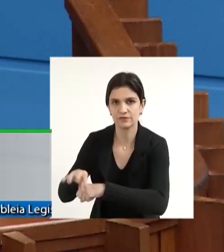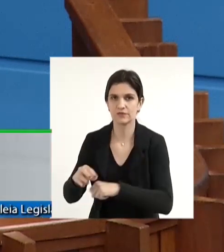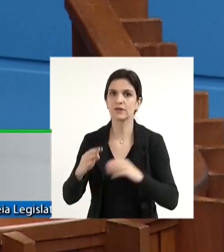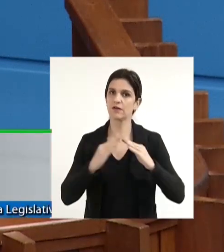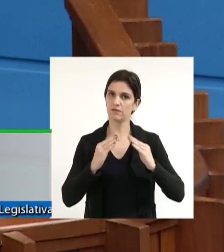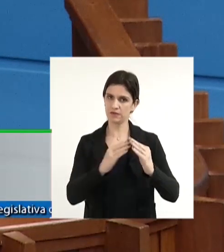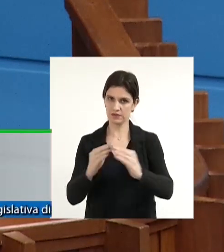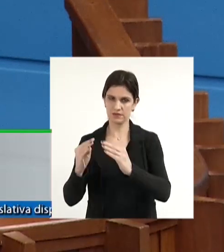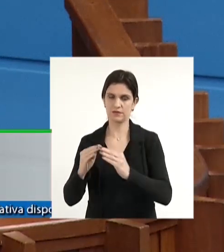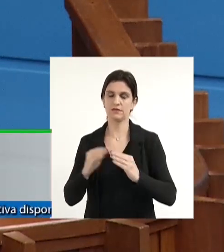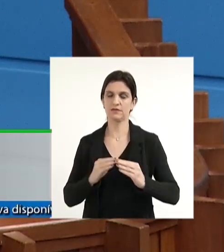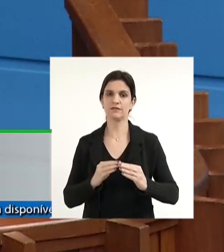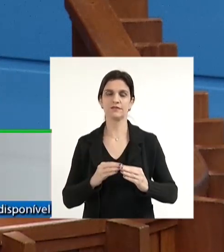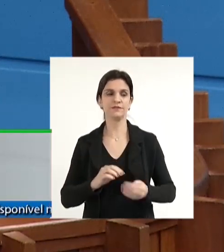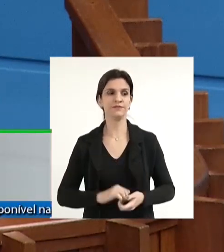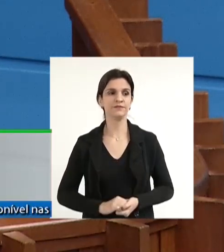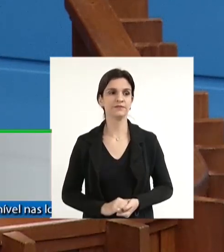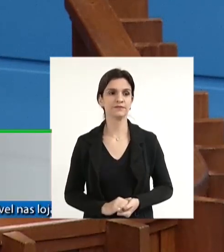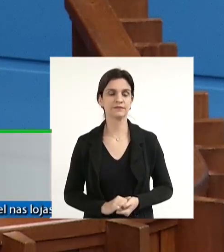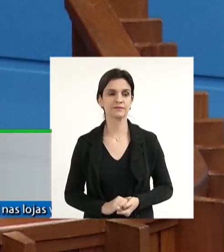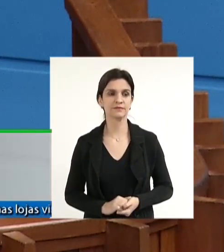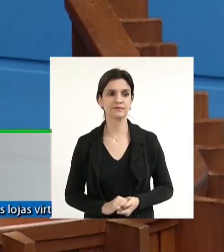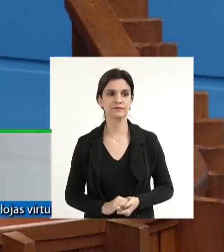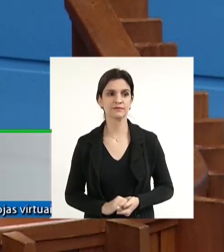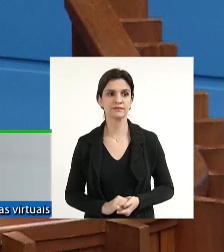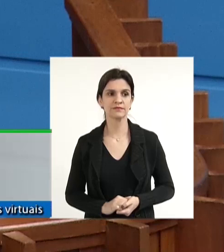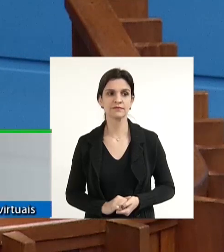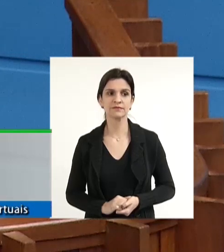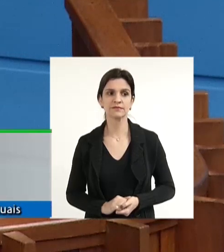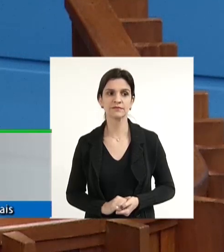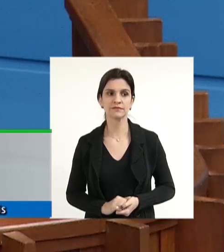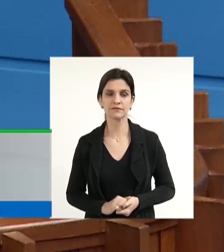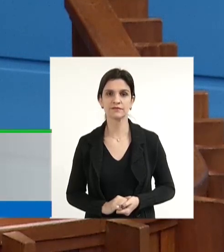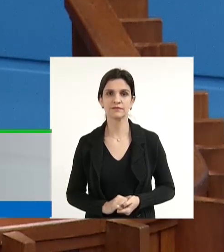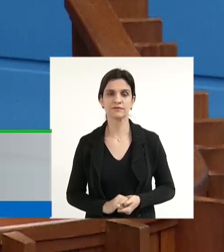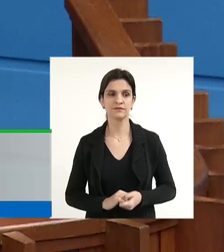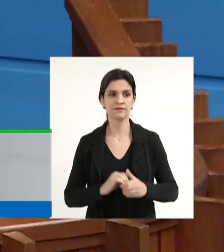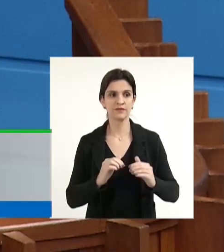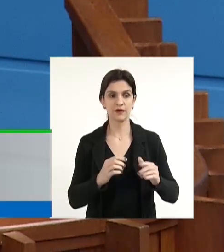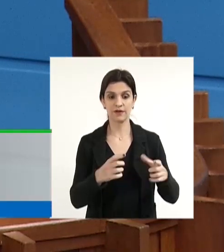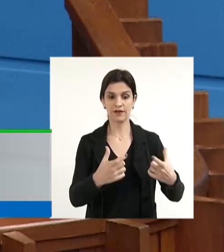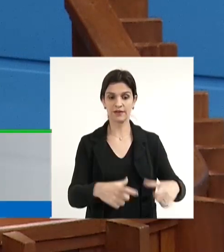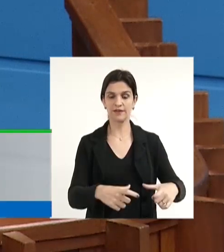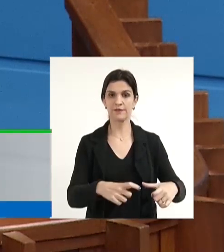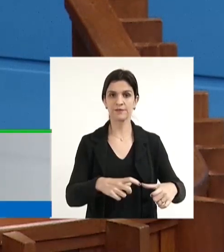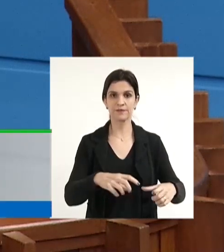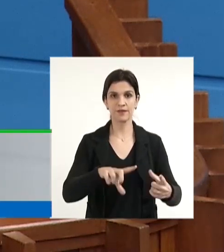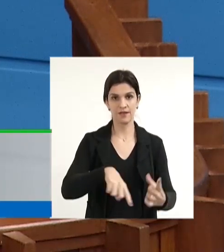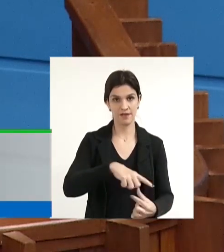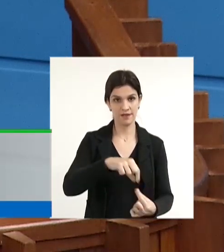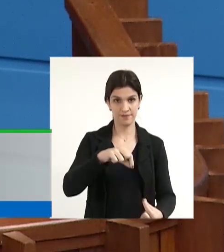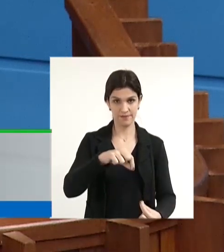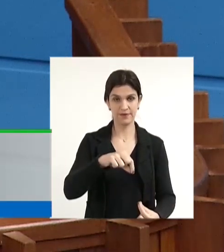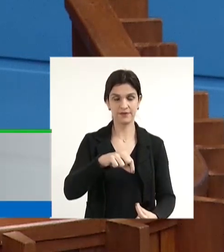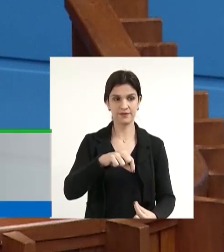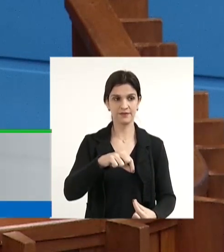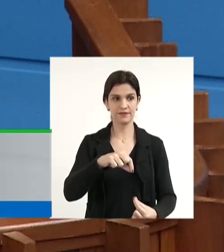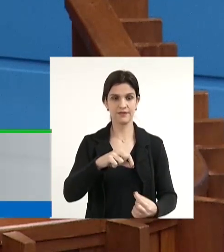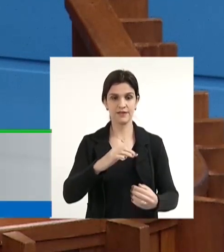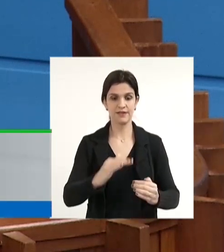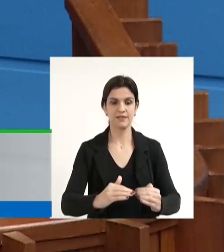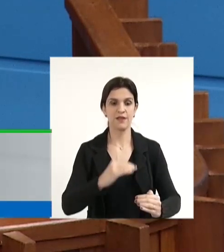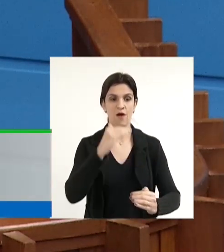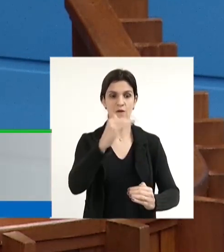aqui. Agora, acima da Energisa está a ANEEL, que é a agência reguladora do